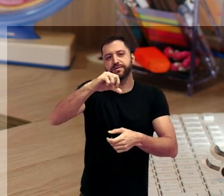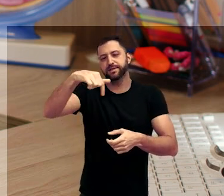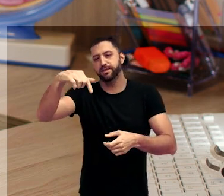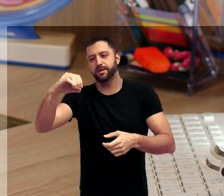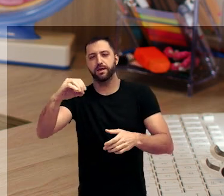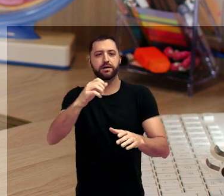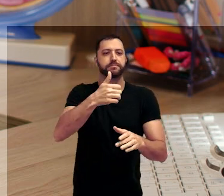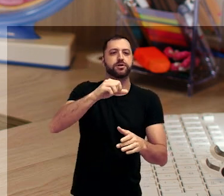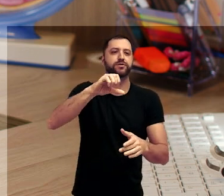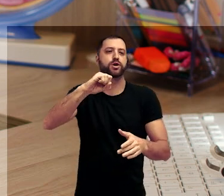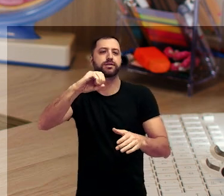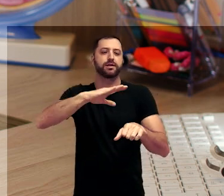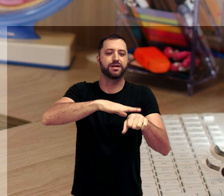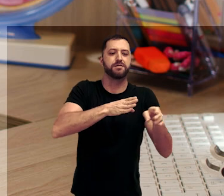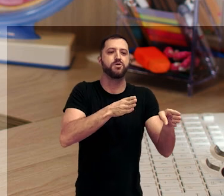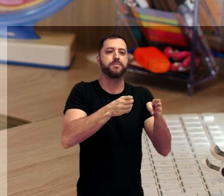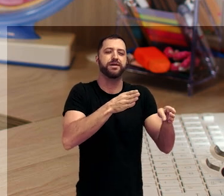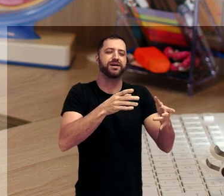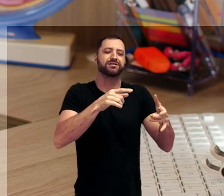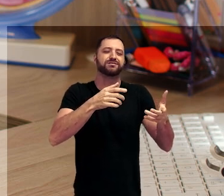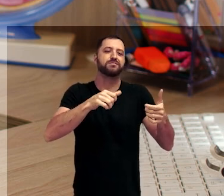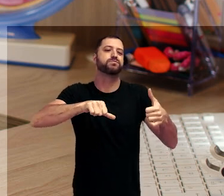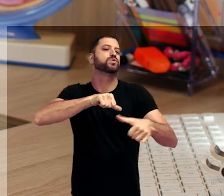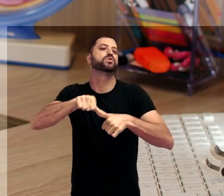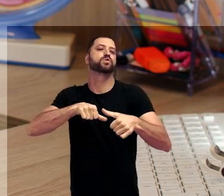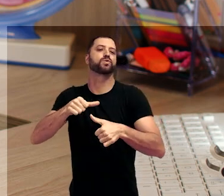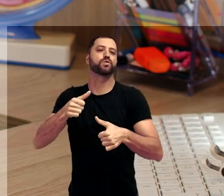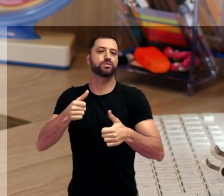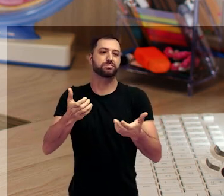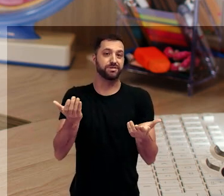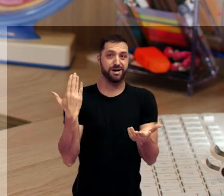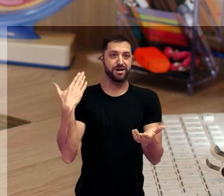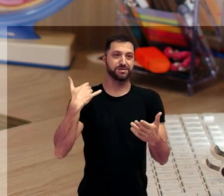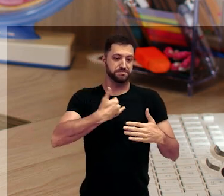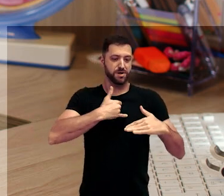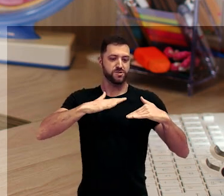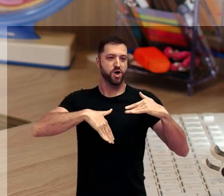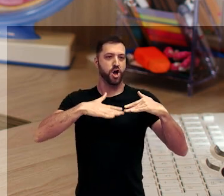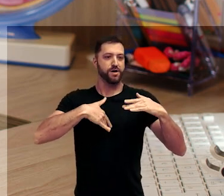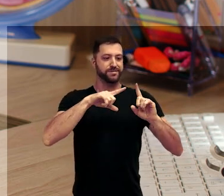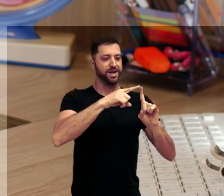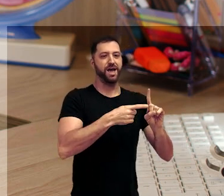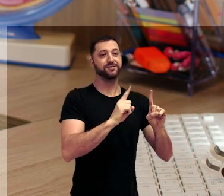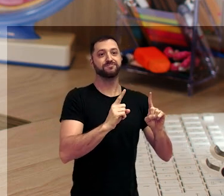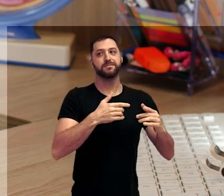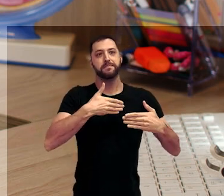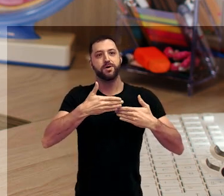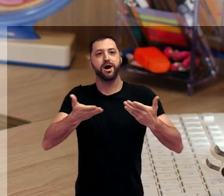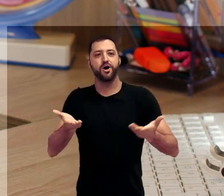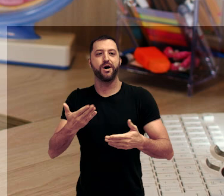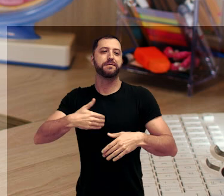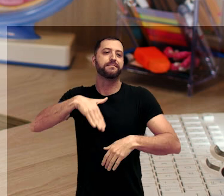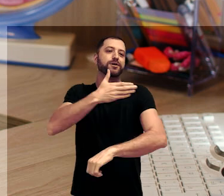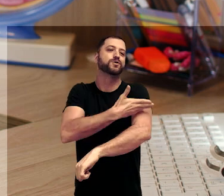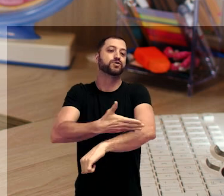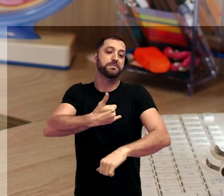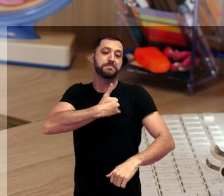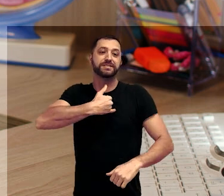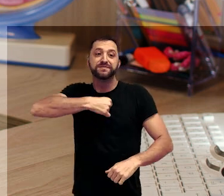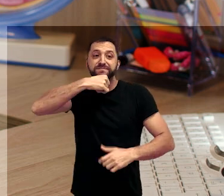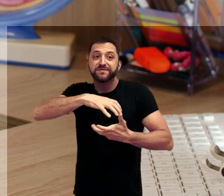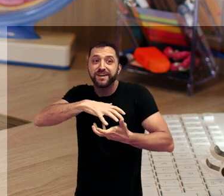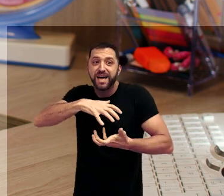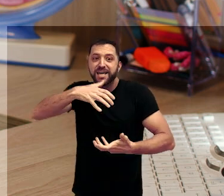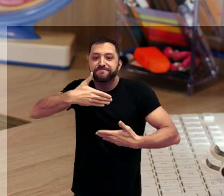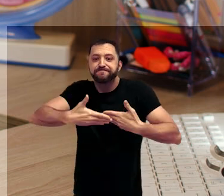70, 80 para cá. Principalmente o número de mulheres engravidando, então a gente está deixando de engravidar mais cedo, passando a engravidar mais tarde, depois dos